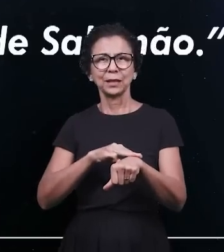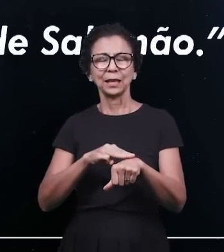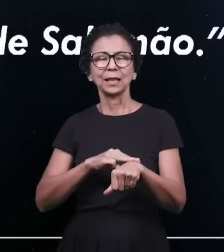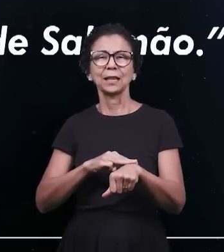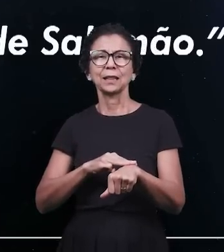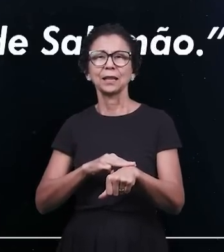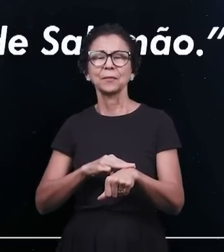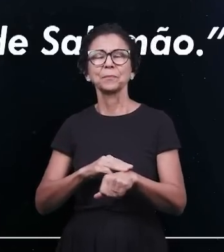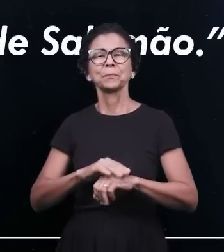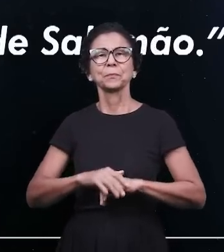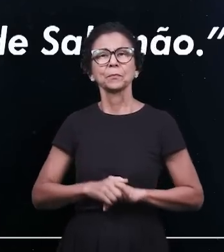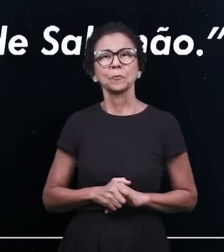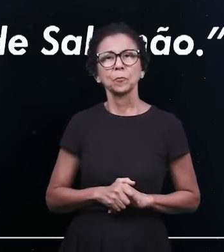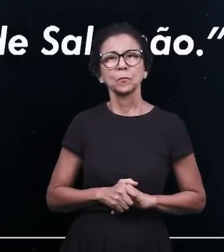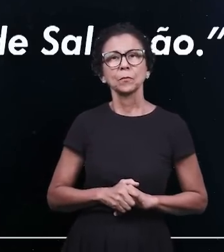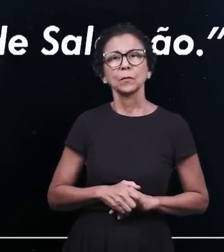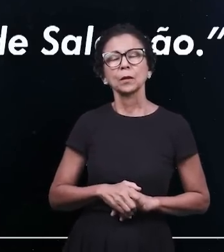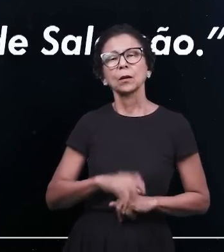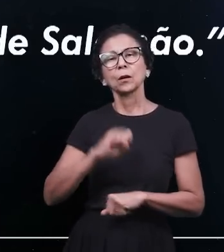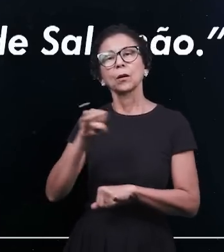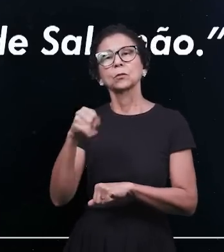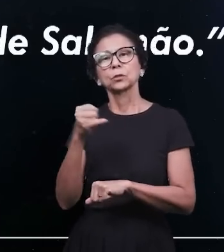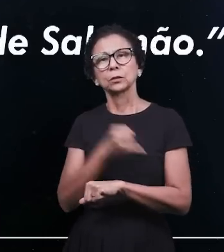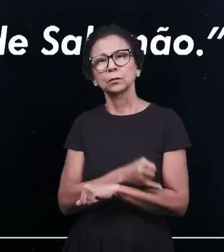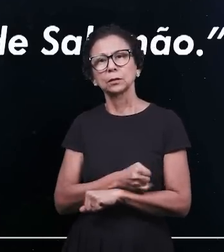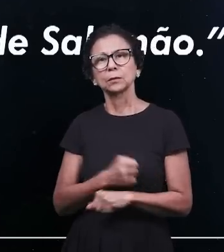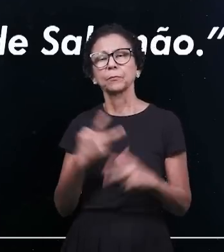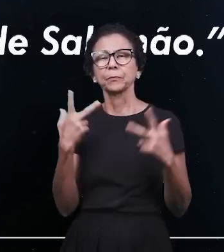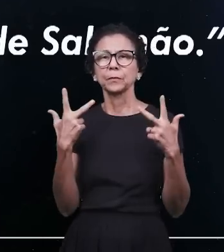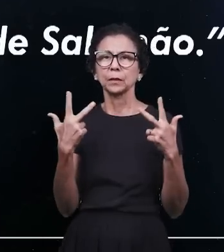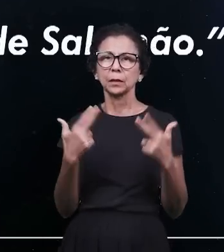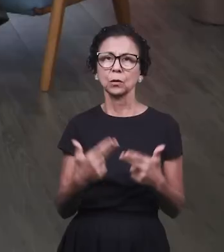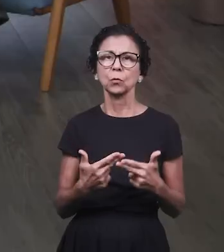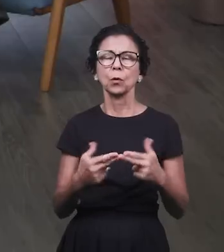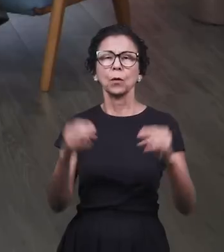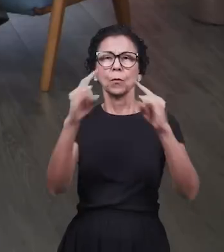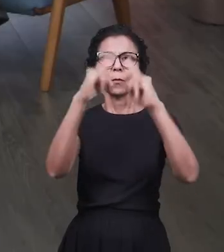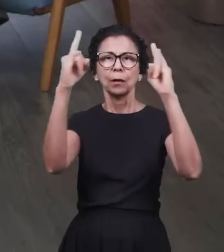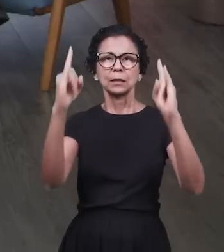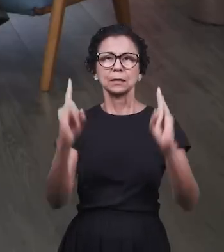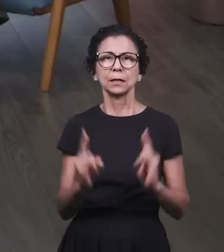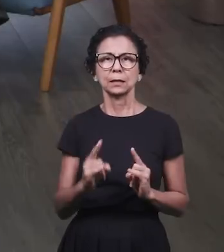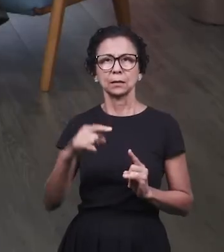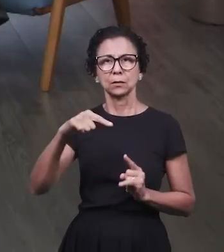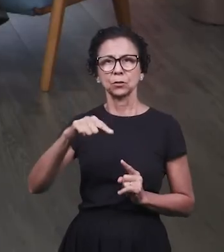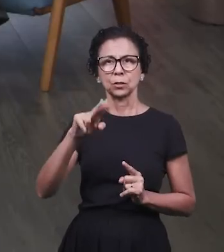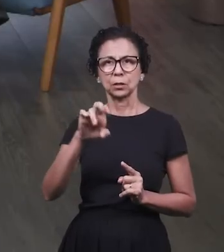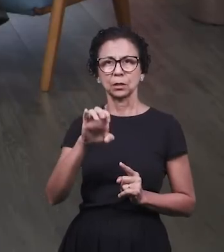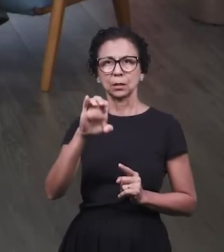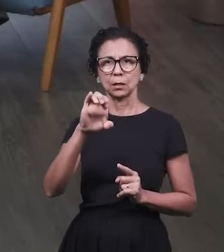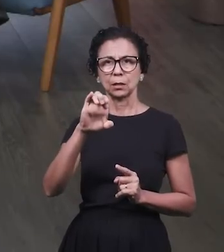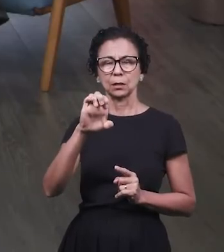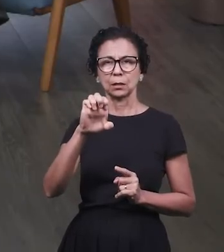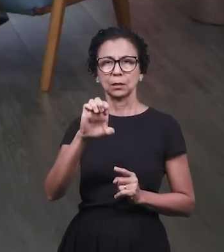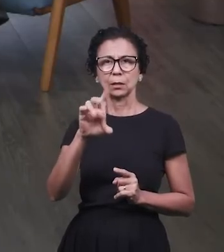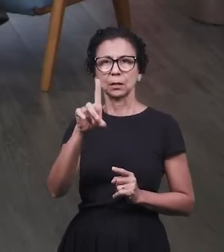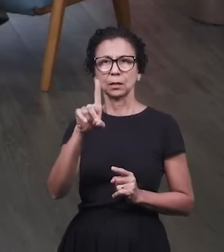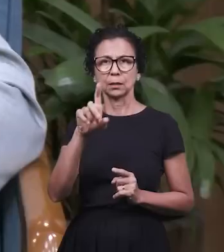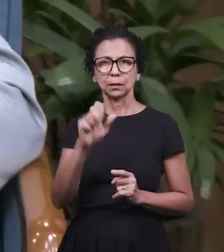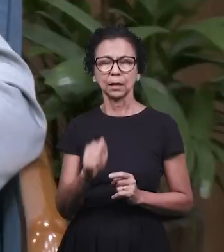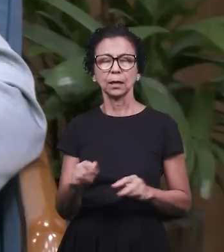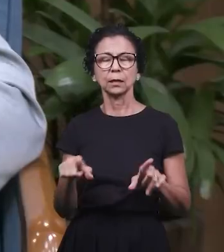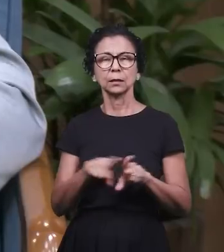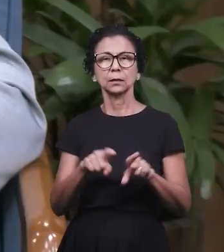as tendas de Quedar, como as cortinas de Salomão. Qual a abordagem que nós podemos fazer